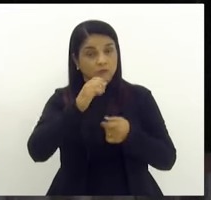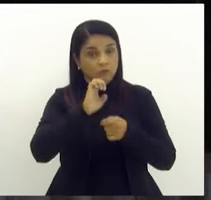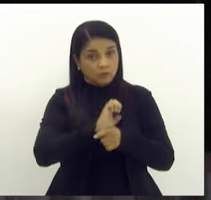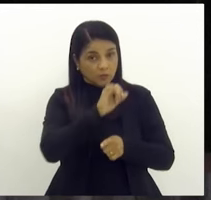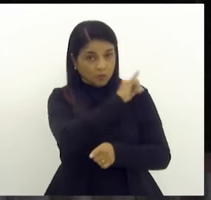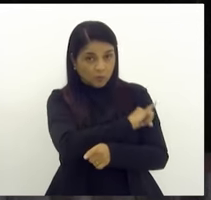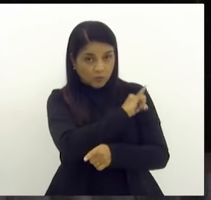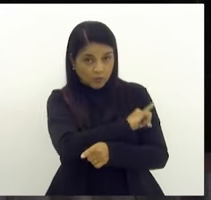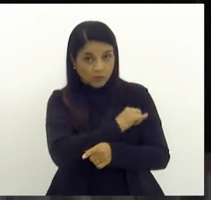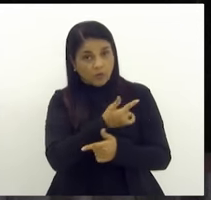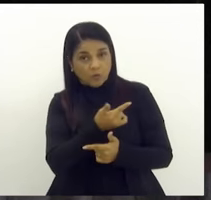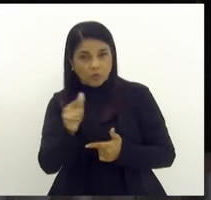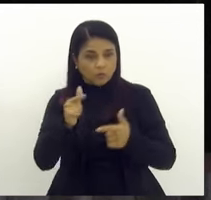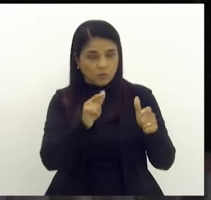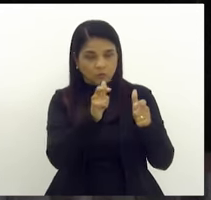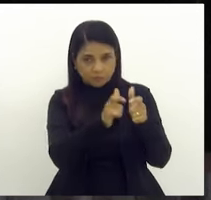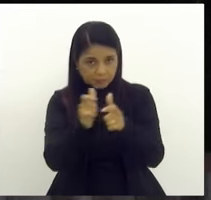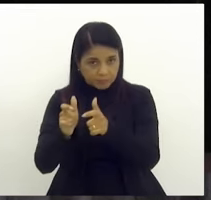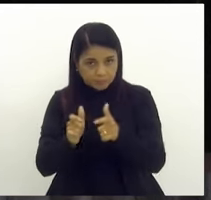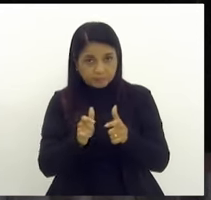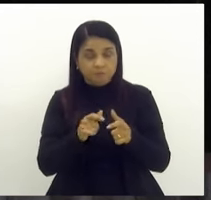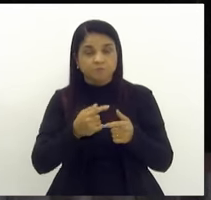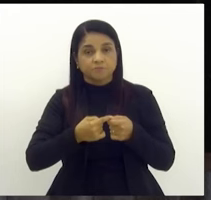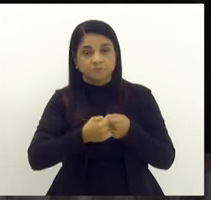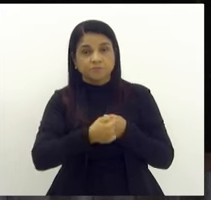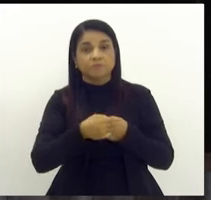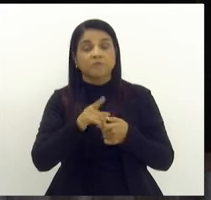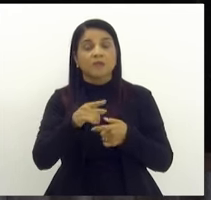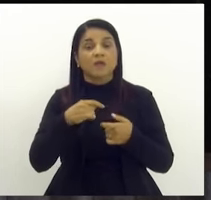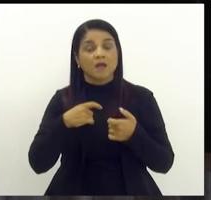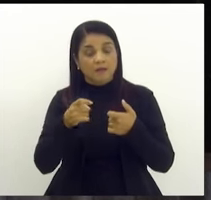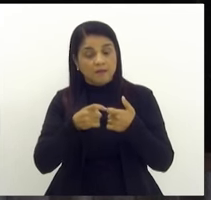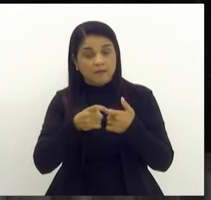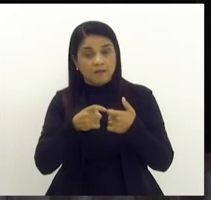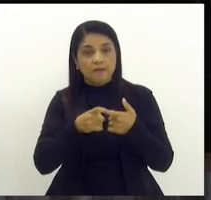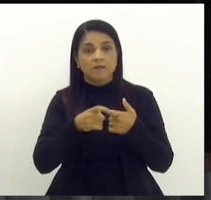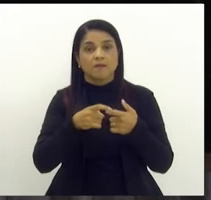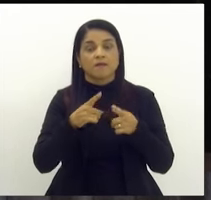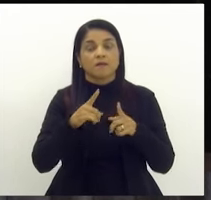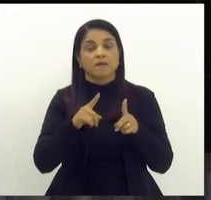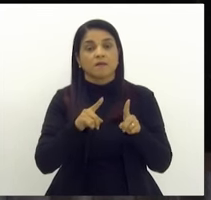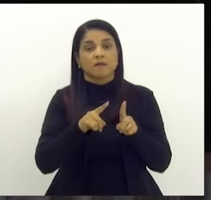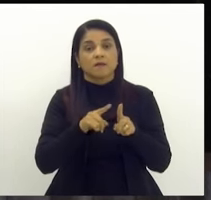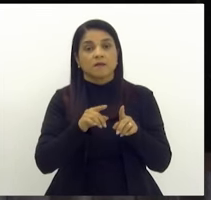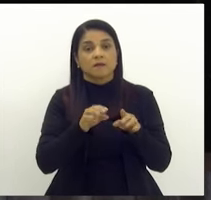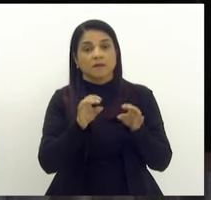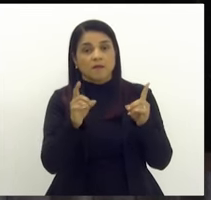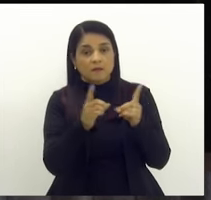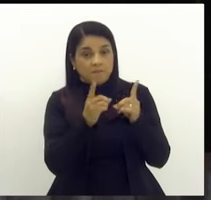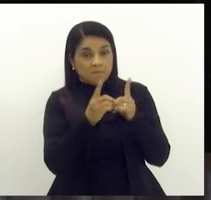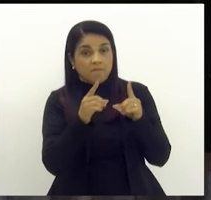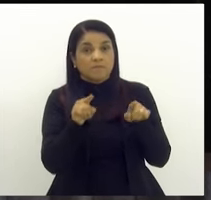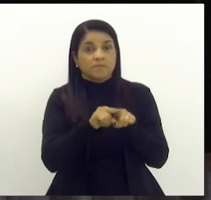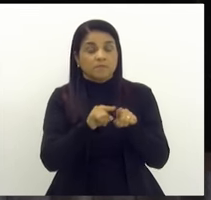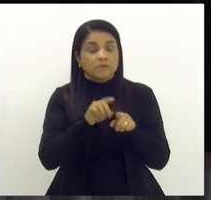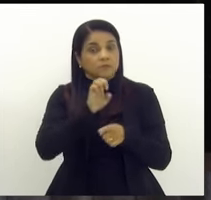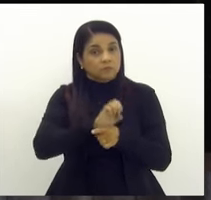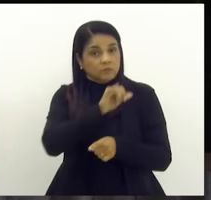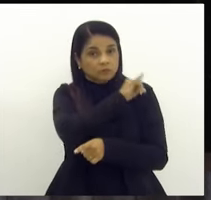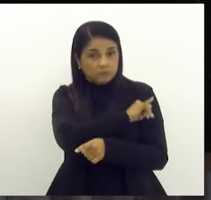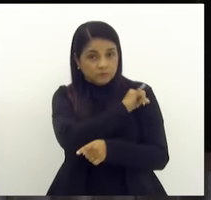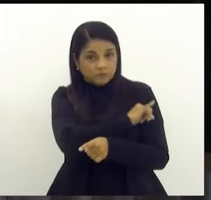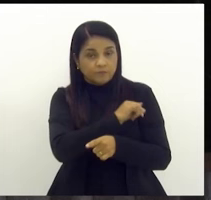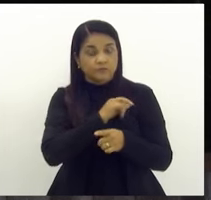anterior dizia o seguinte a assistência médica hospitalar Odontológica social dos militares do Estado de Janeiro e seus